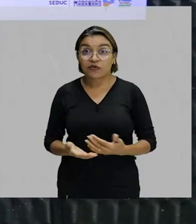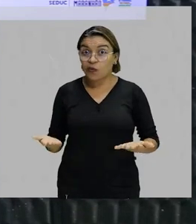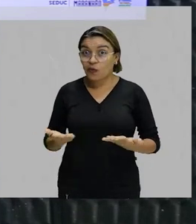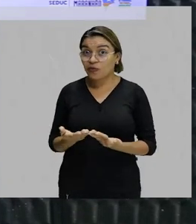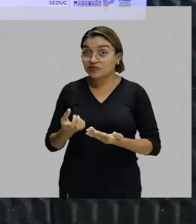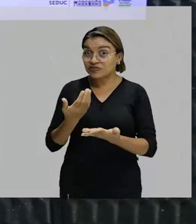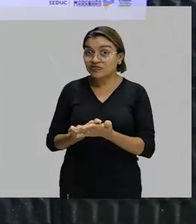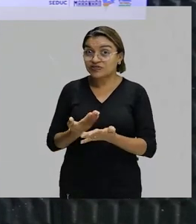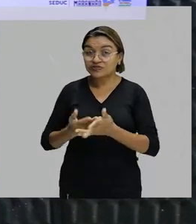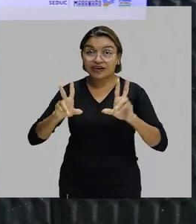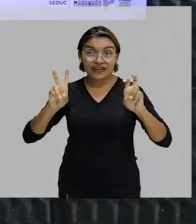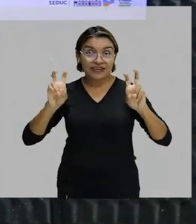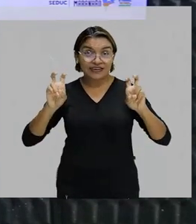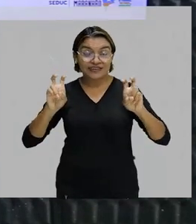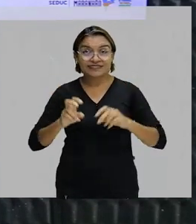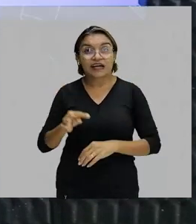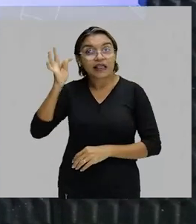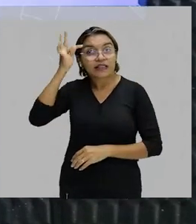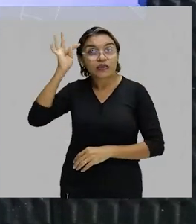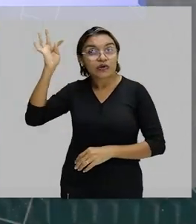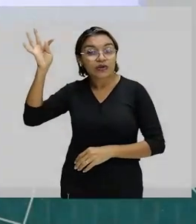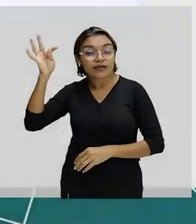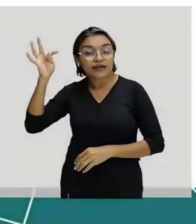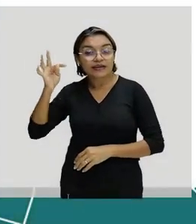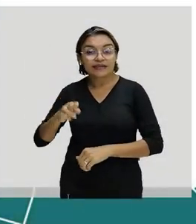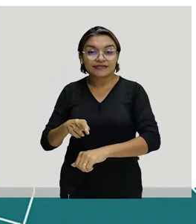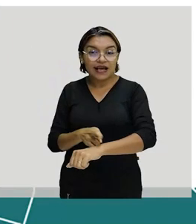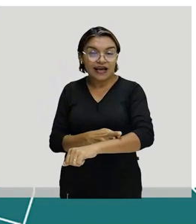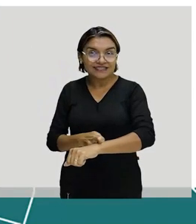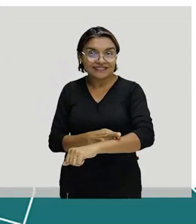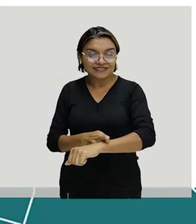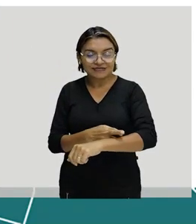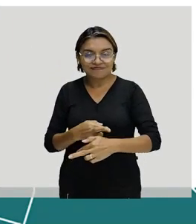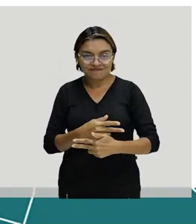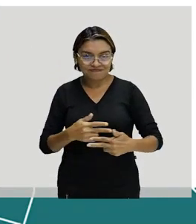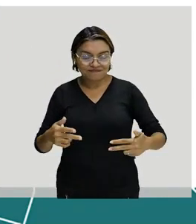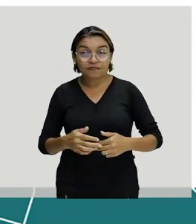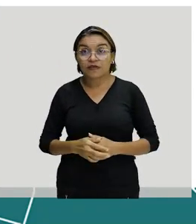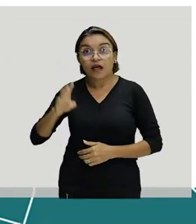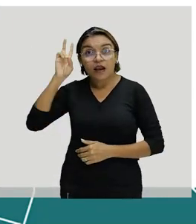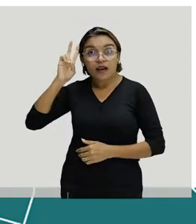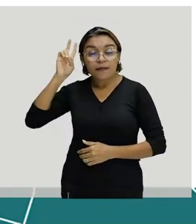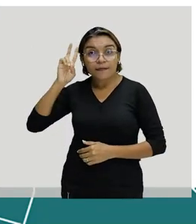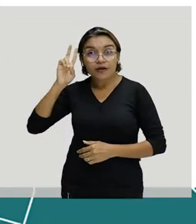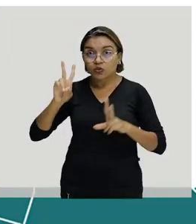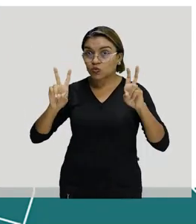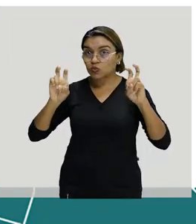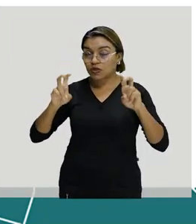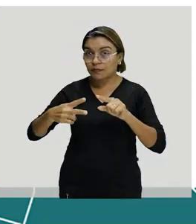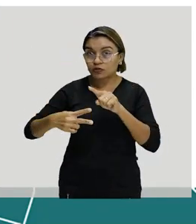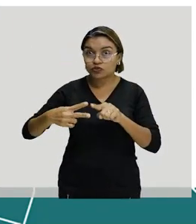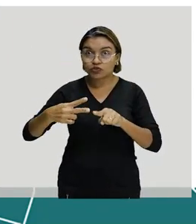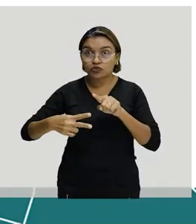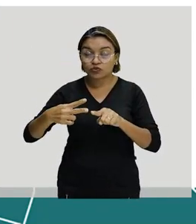gente tratar do assunto teorias raciais Lembrando que esse assunto Está dividido em duas partes